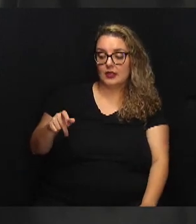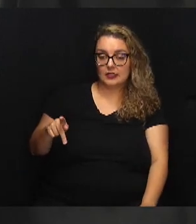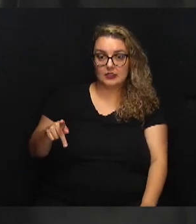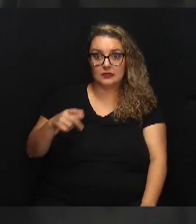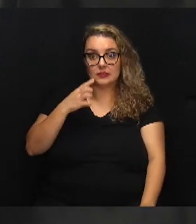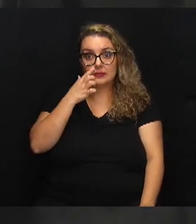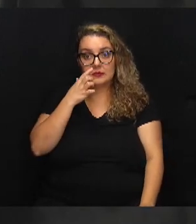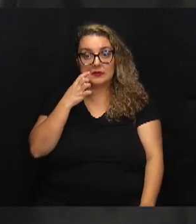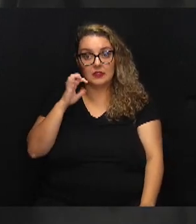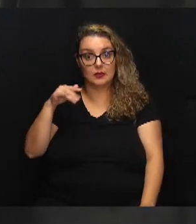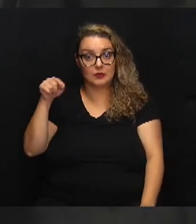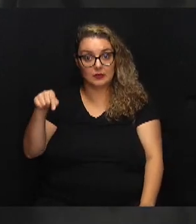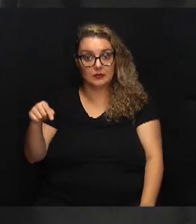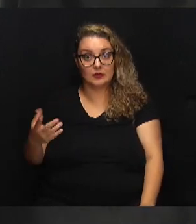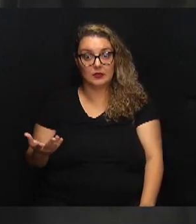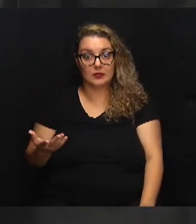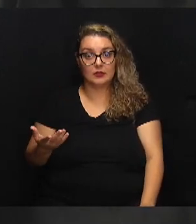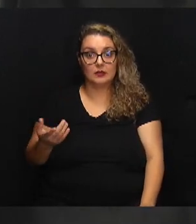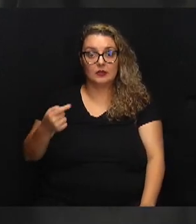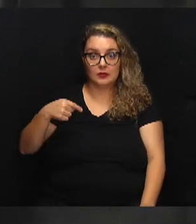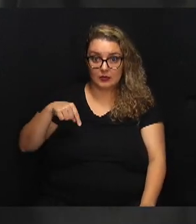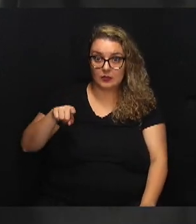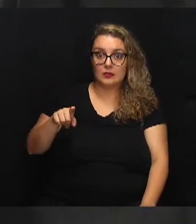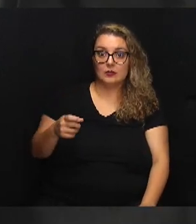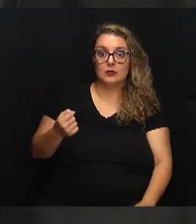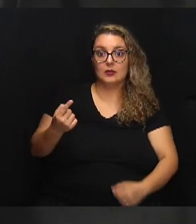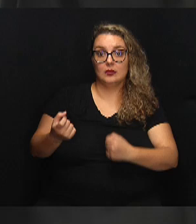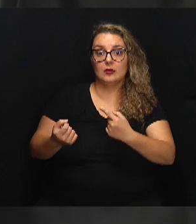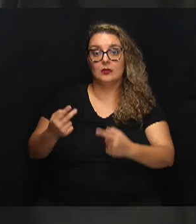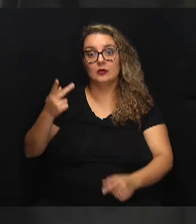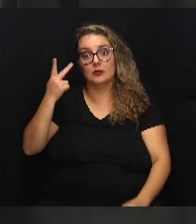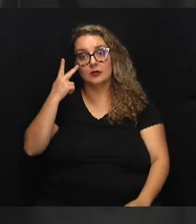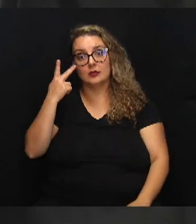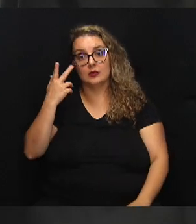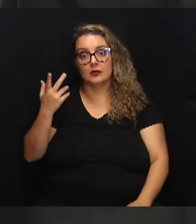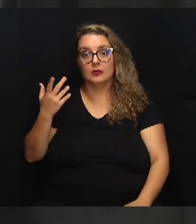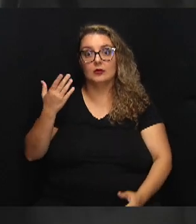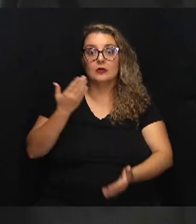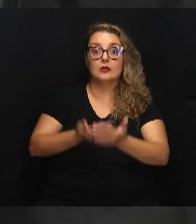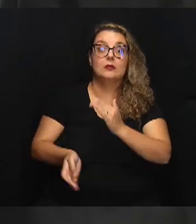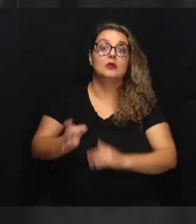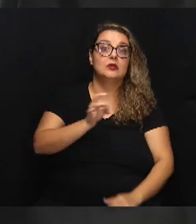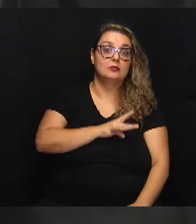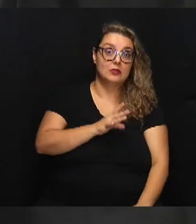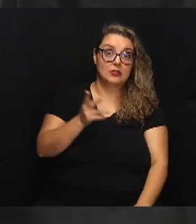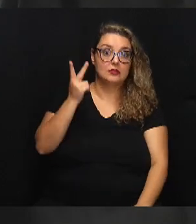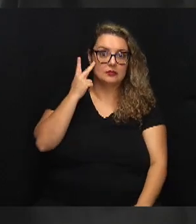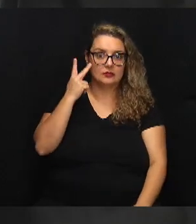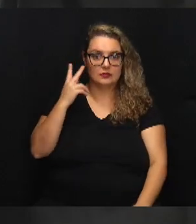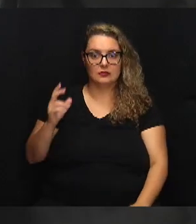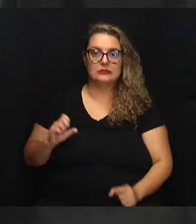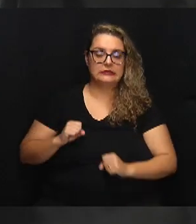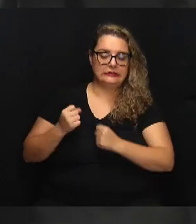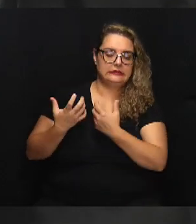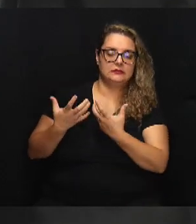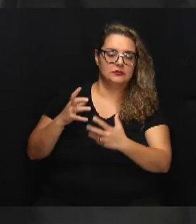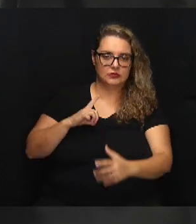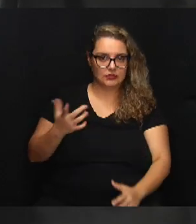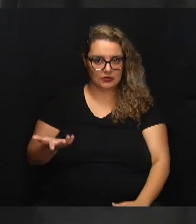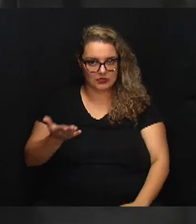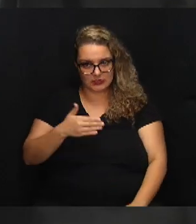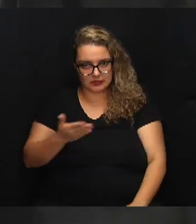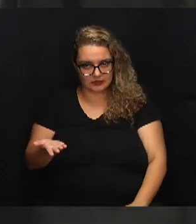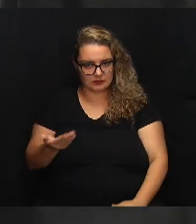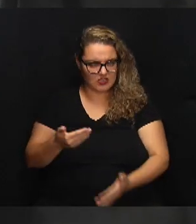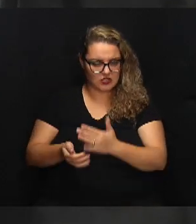na Unesp, eu passei a ir, fui algumas vezes a São Paulo, e perdi o medo de São Paulo, né? Essa repulsa que eu tinha. E